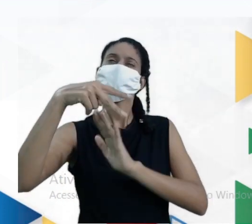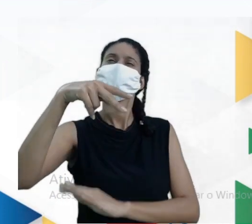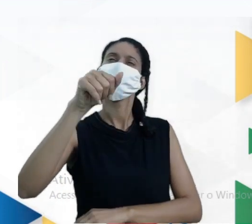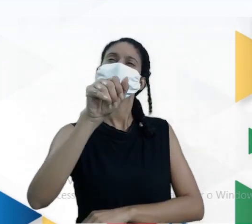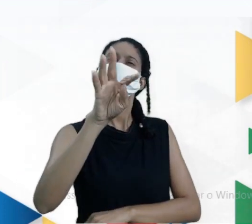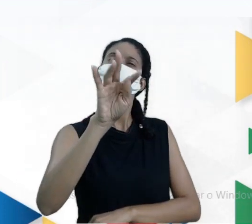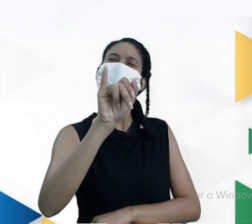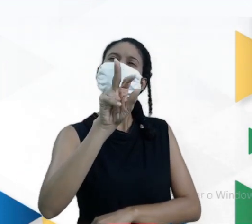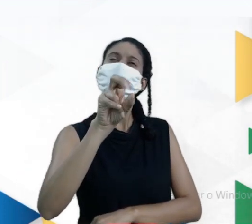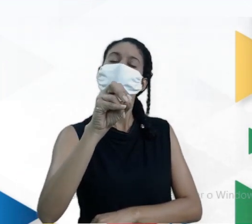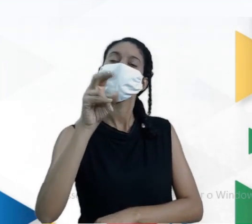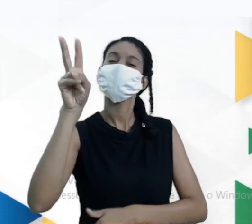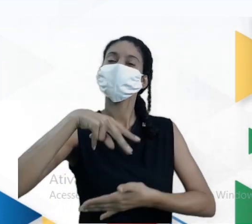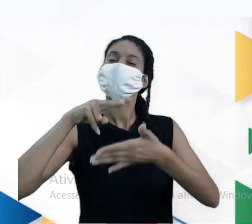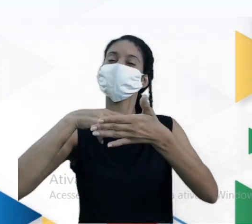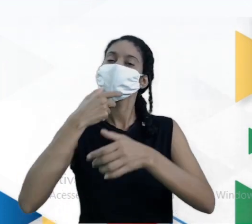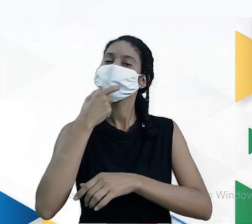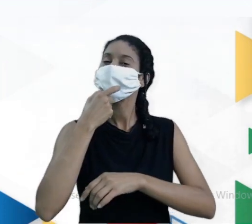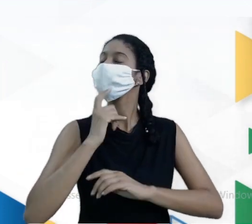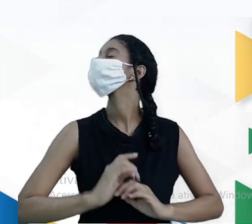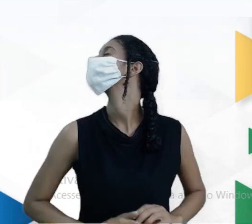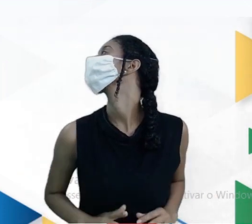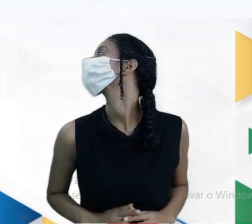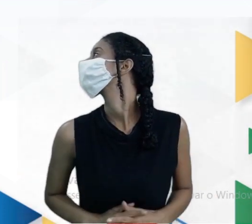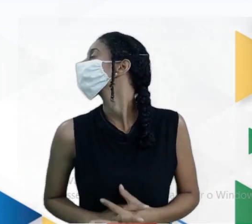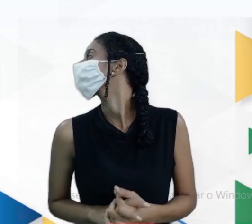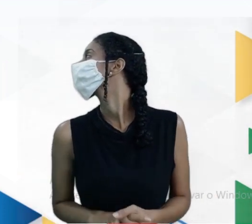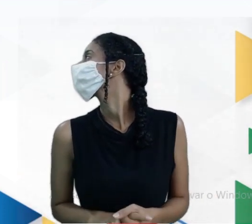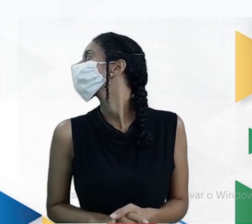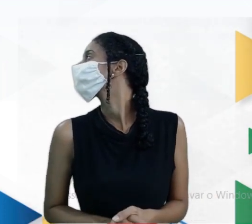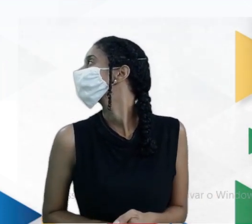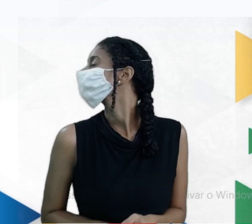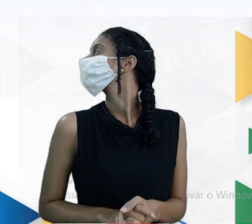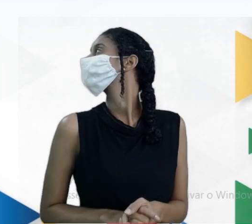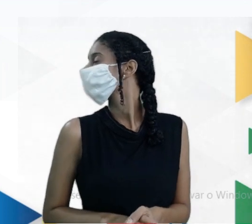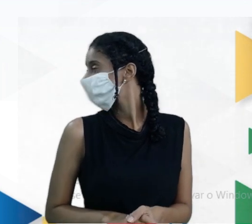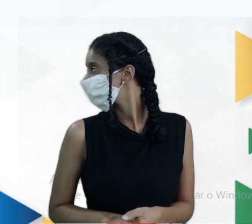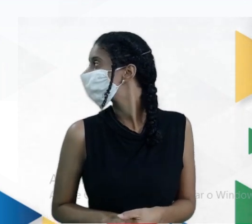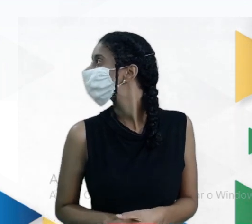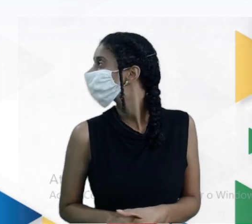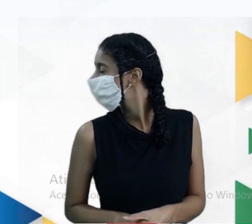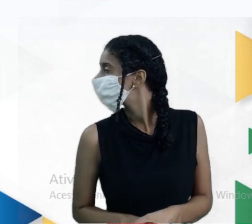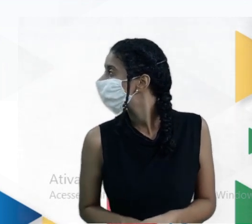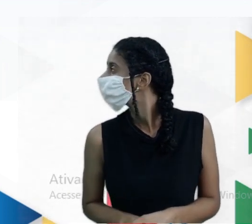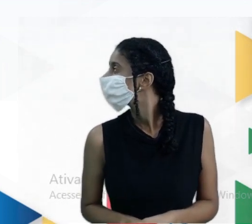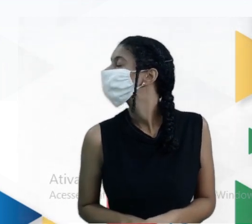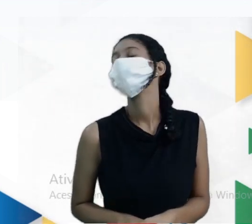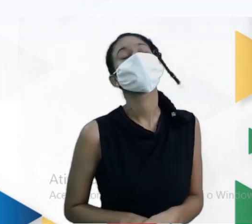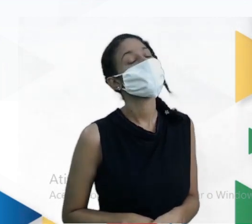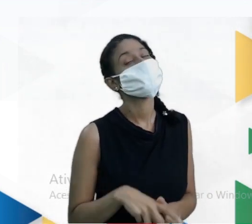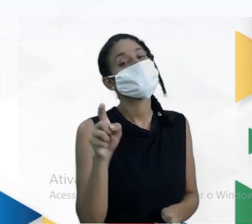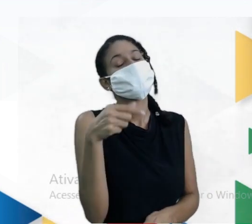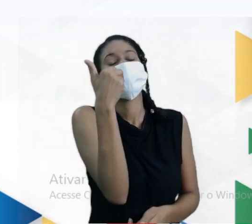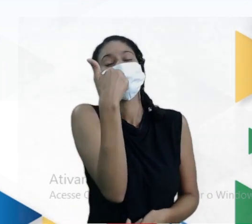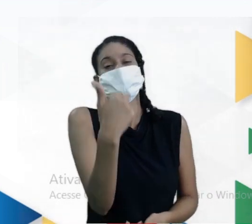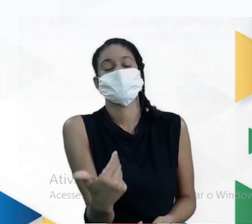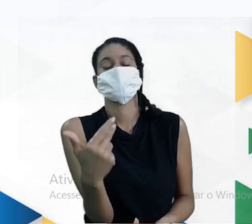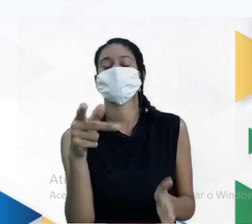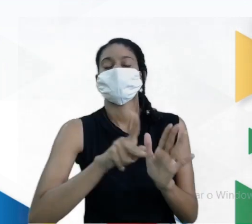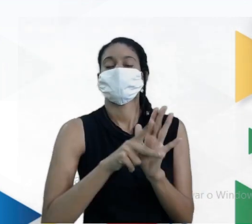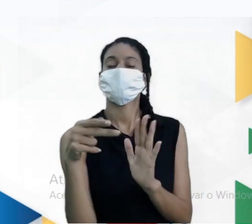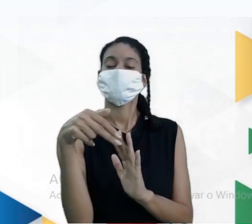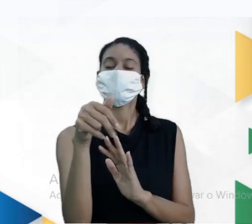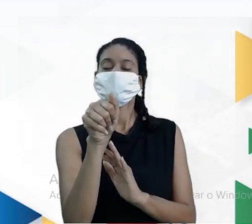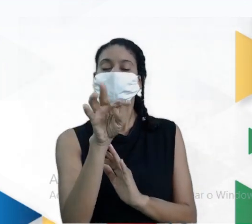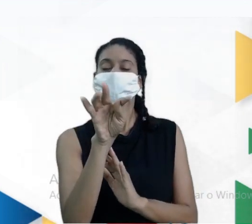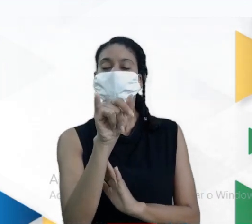Native language and or official language is a language officially spoken by citizens. É uma língua nativa que ela é